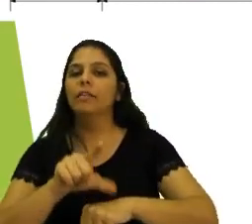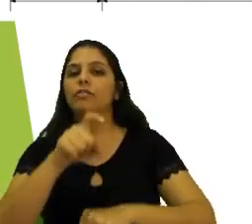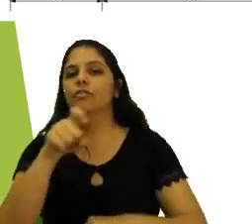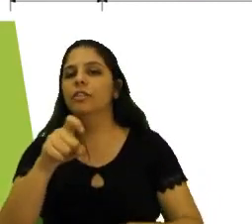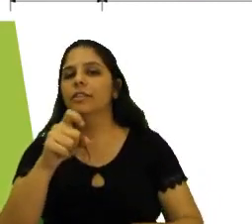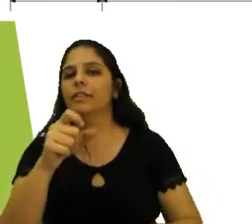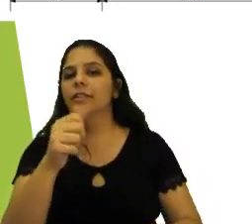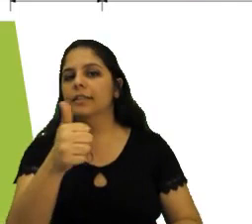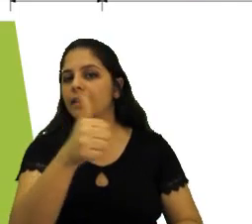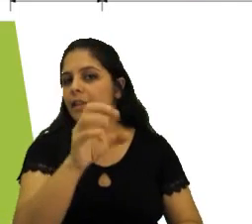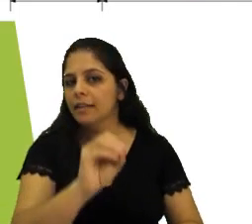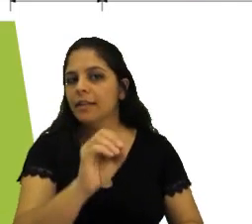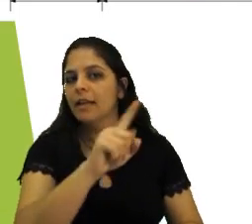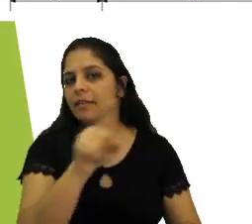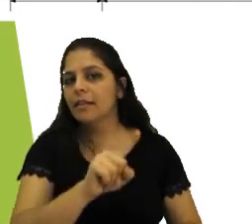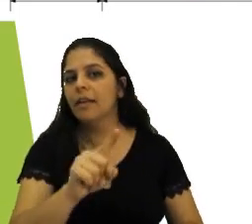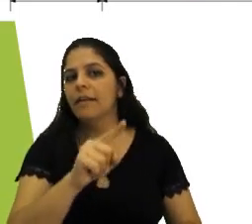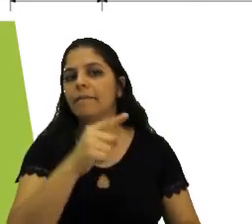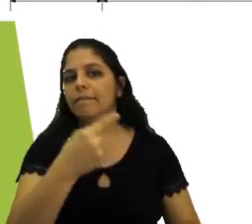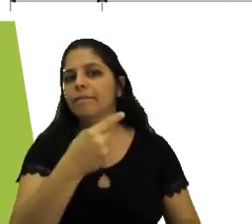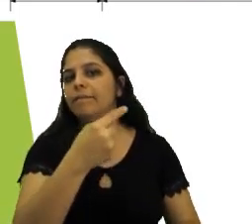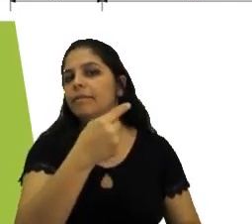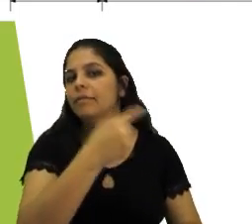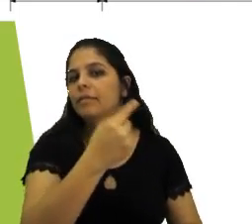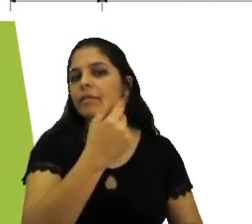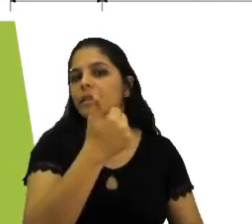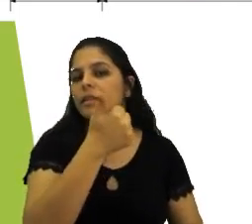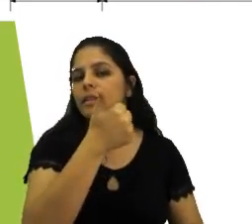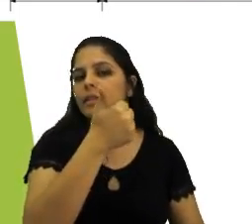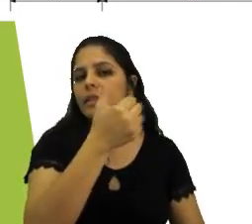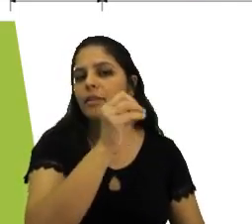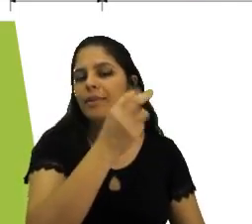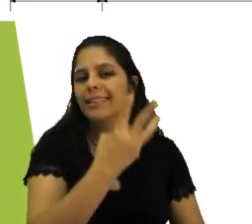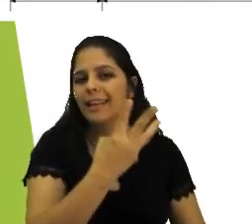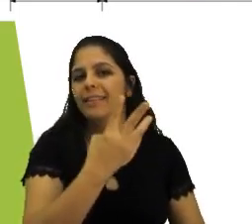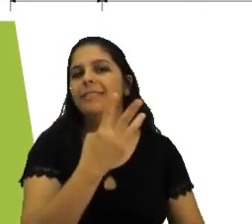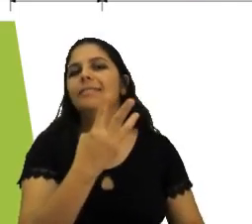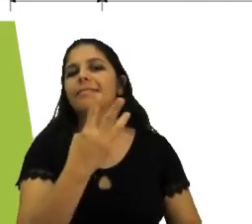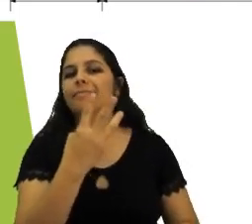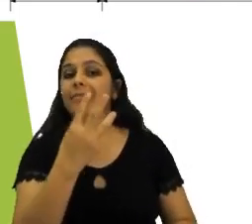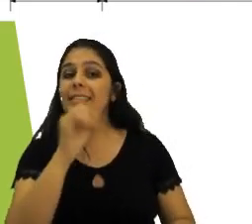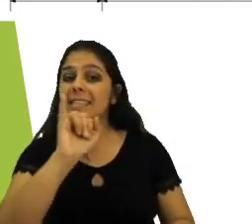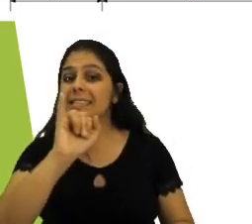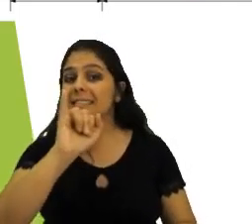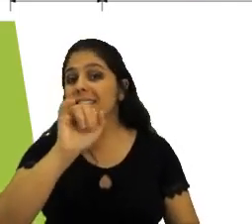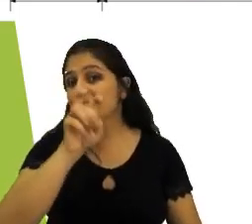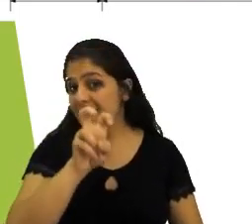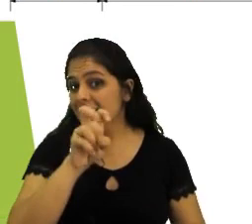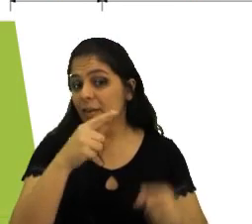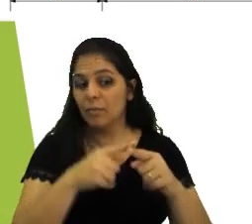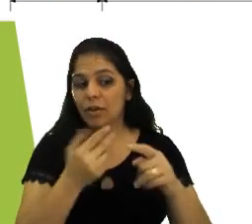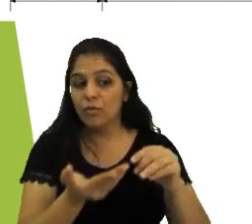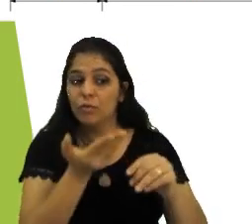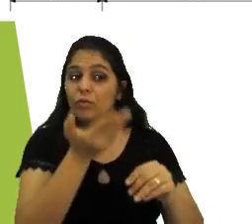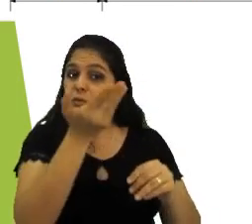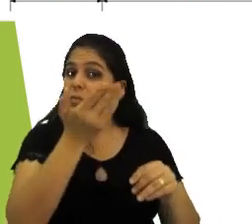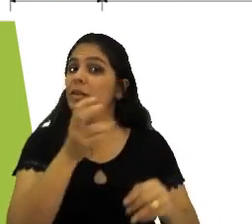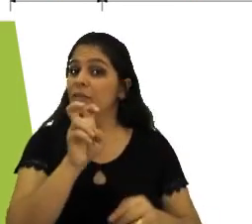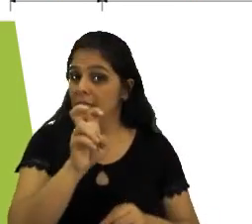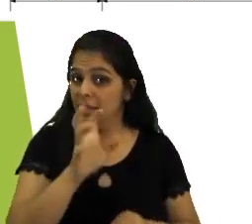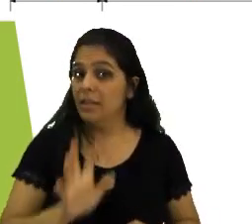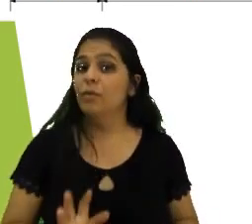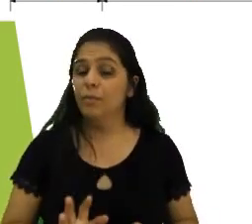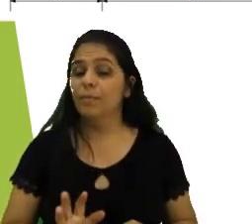z menos 103 e 5, tá? Porque essa altura aqui eu estou subindo aqui no ponto de origem aqui 5, tá?